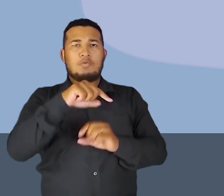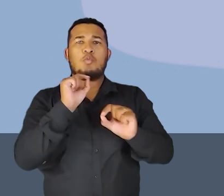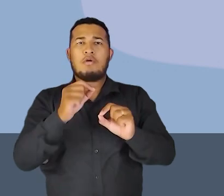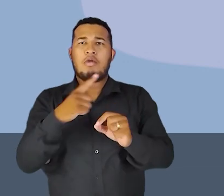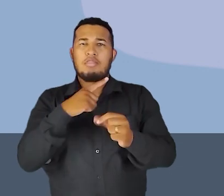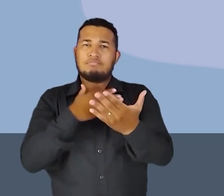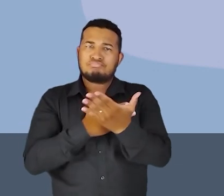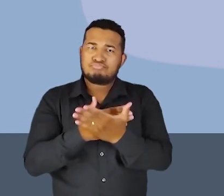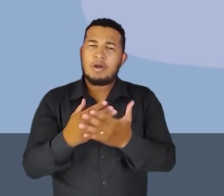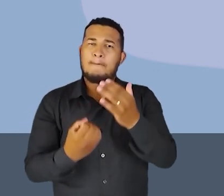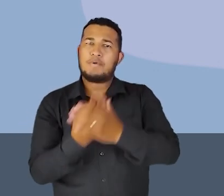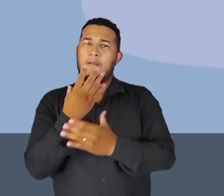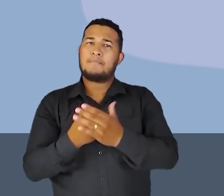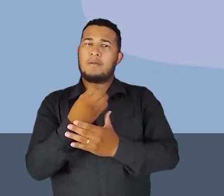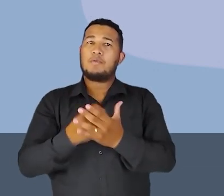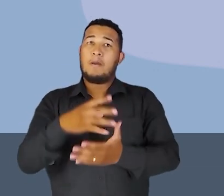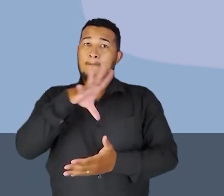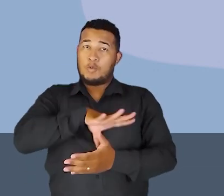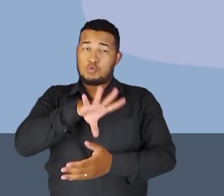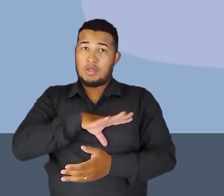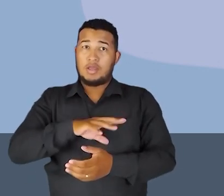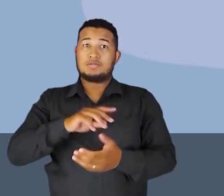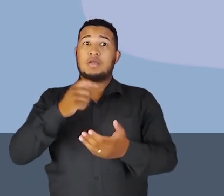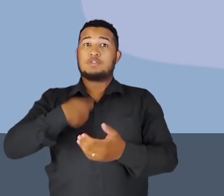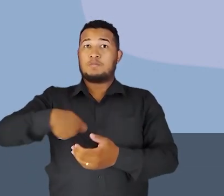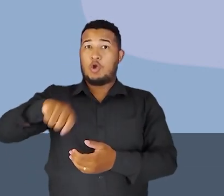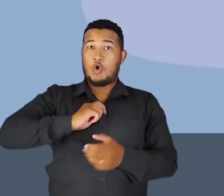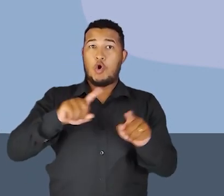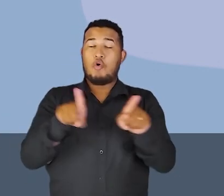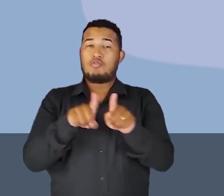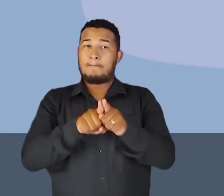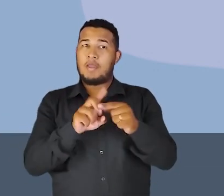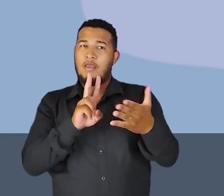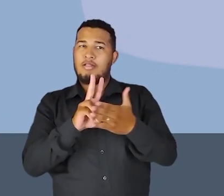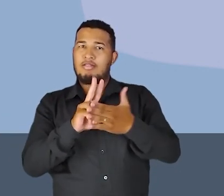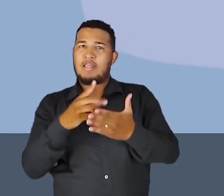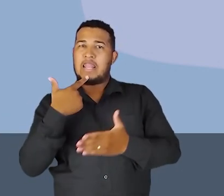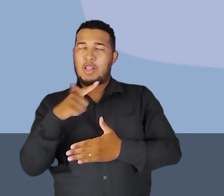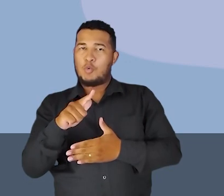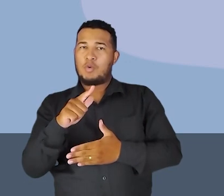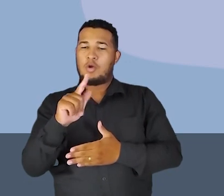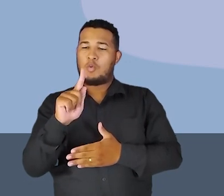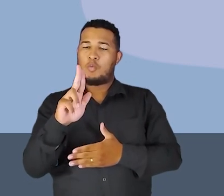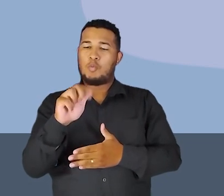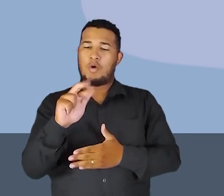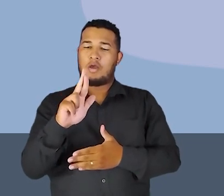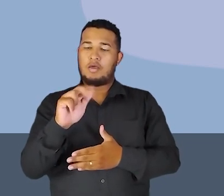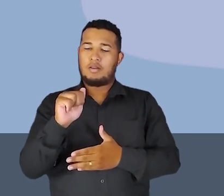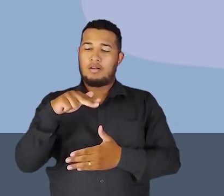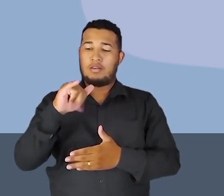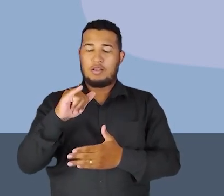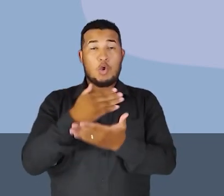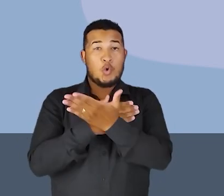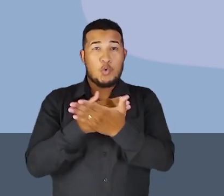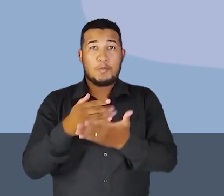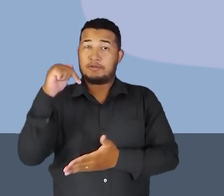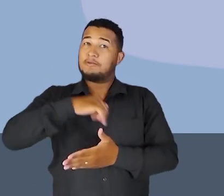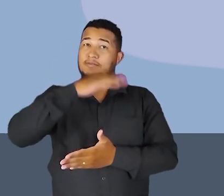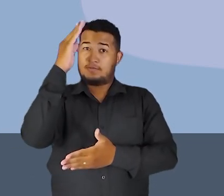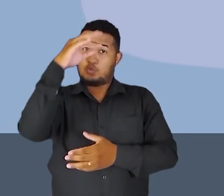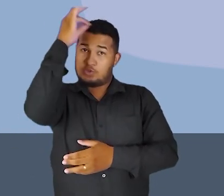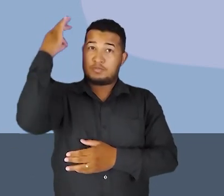suas produções em português, espanhol e tupi-guarani, inaugurou a literatura brasileira no Espírito Santo.